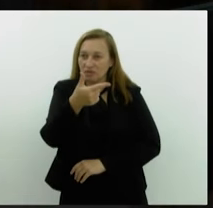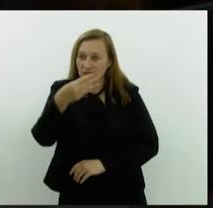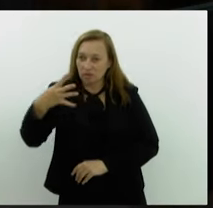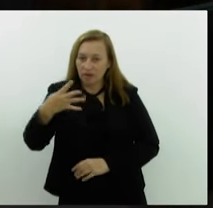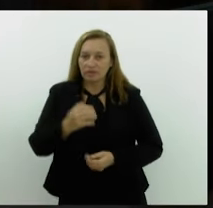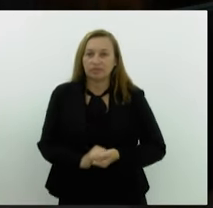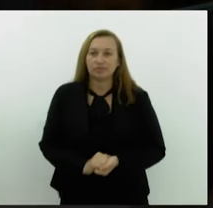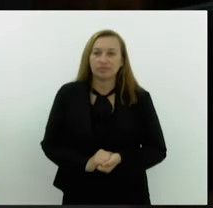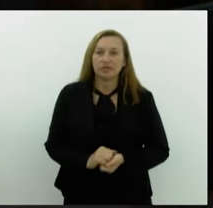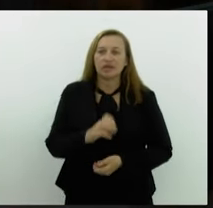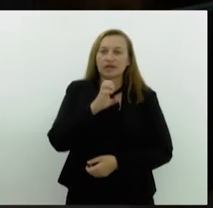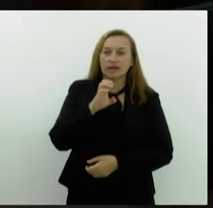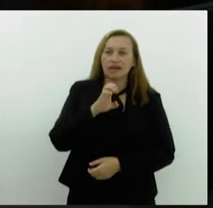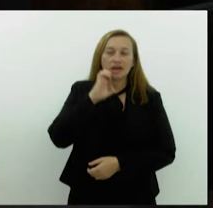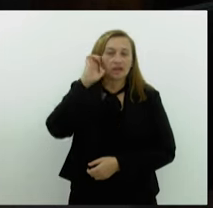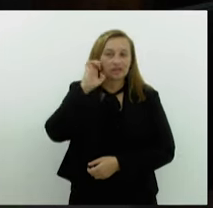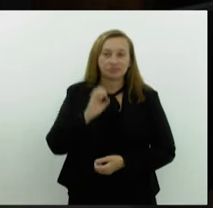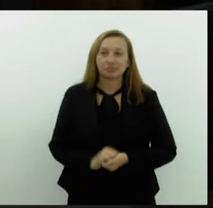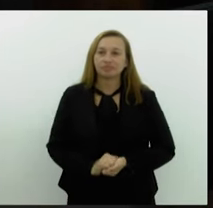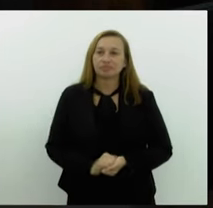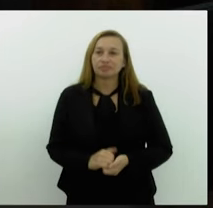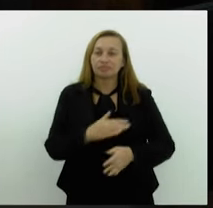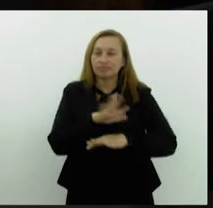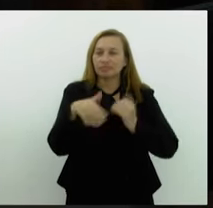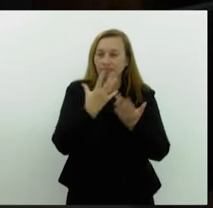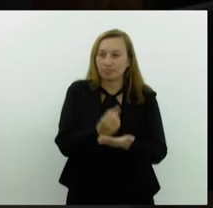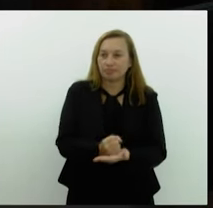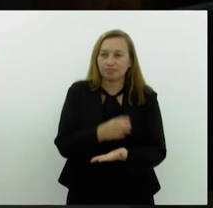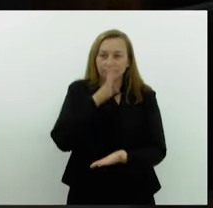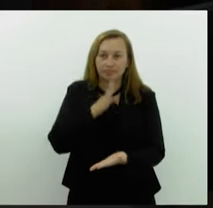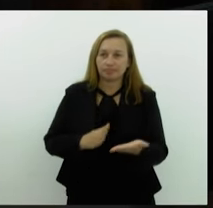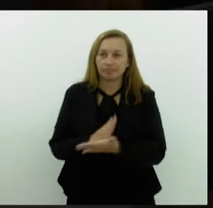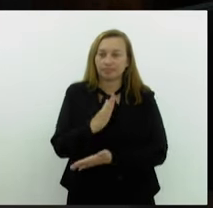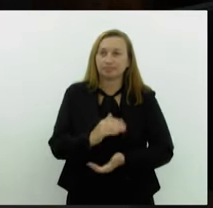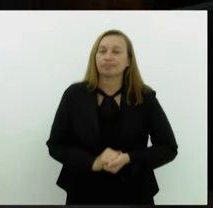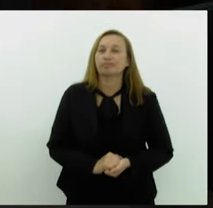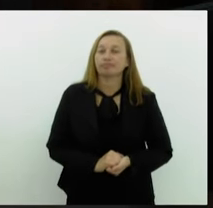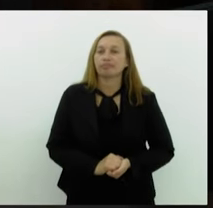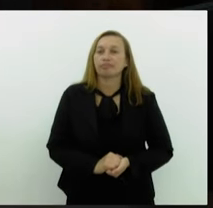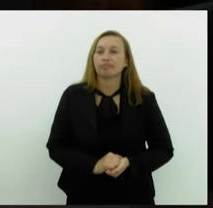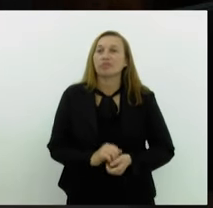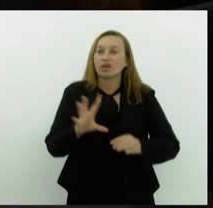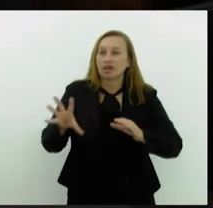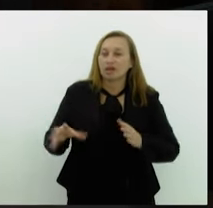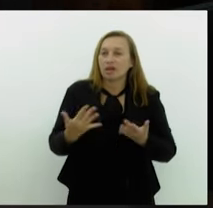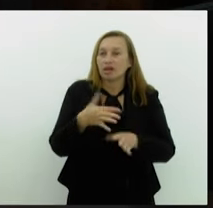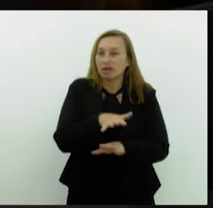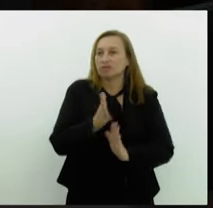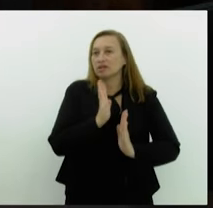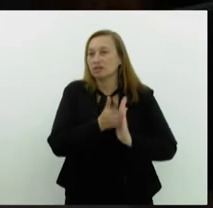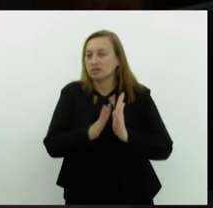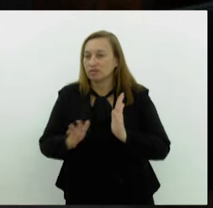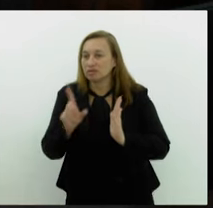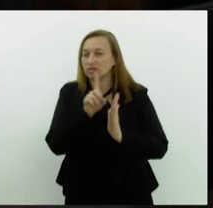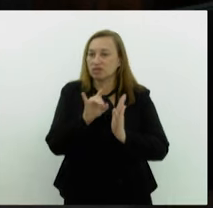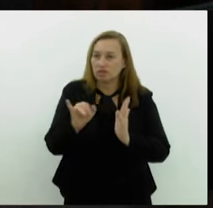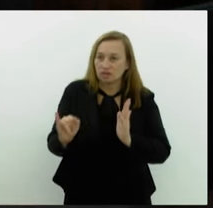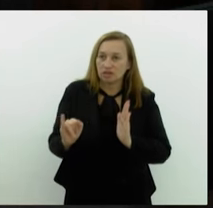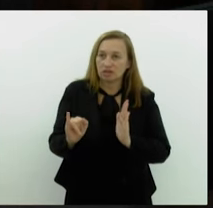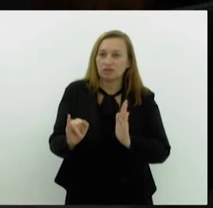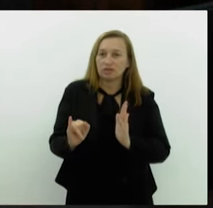3306/2024. Érica Takimoto. Senhores que aprovam, aprovado. Requeiro a inclusão na ordem do